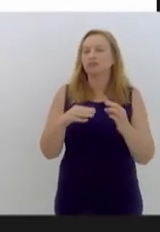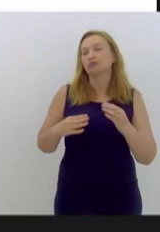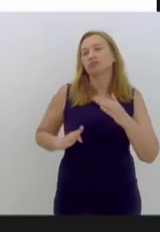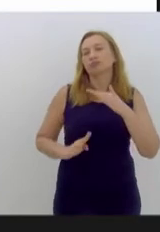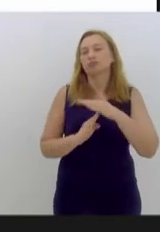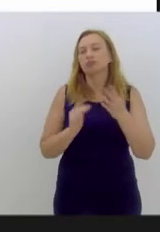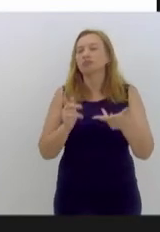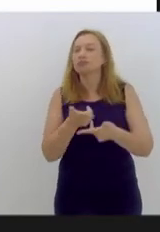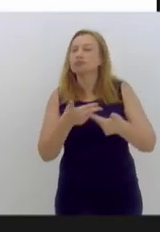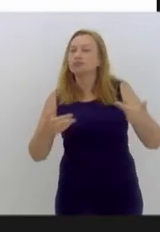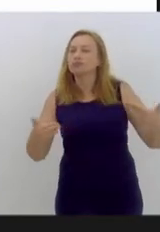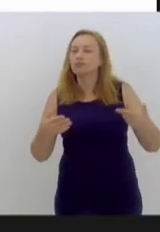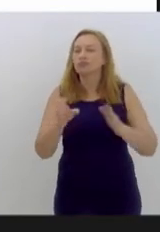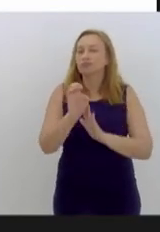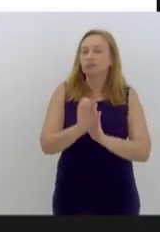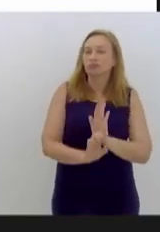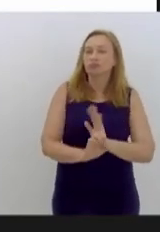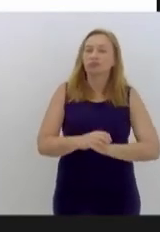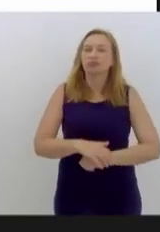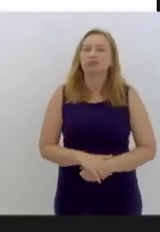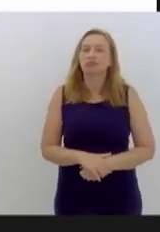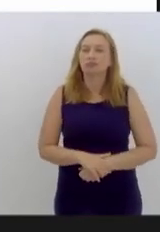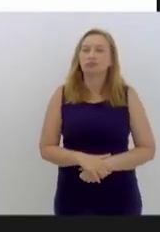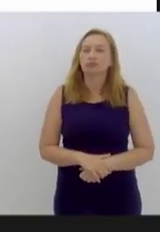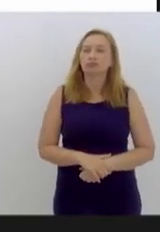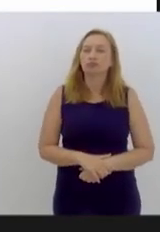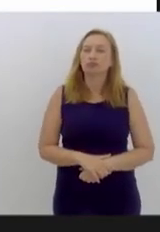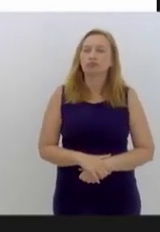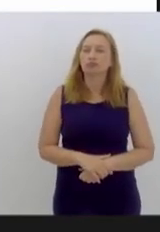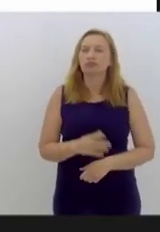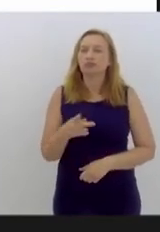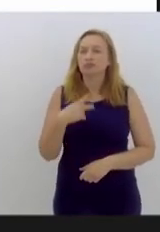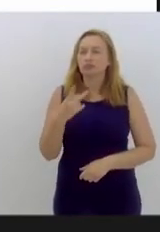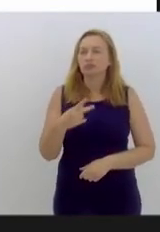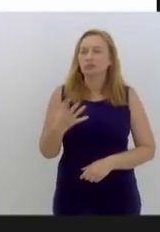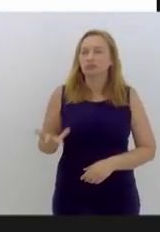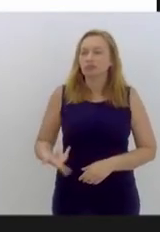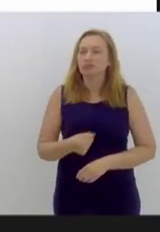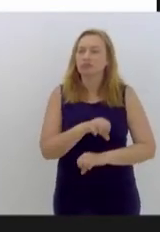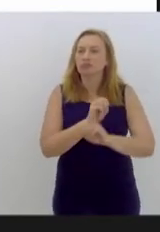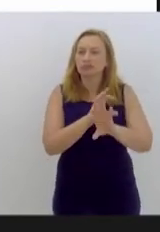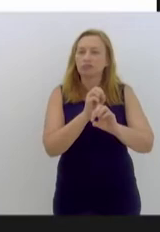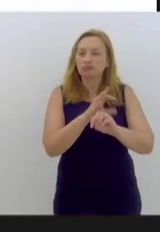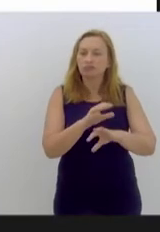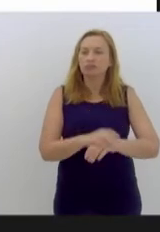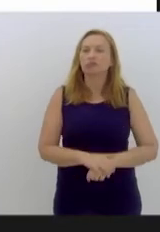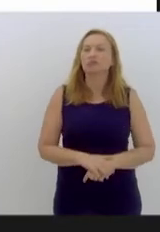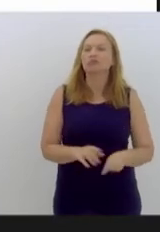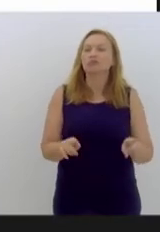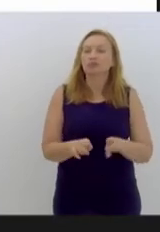emendas versam sobre isso. E quando a gente fala aqui de excelência na educação, a gente está falando sobre isso, mas